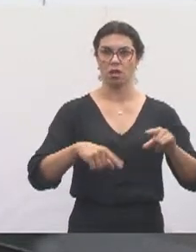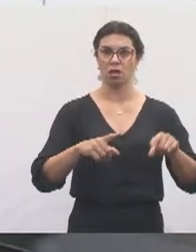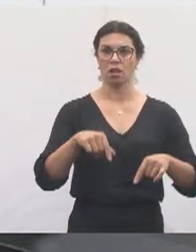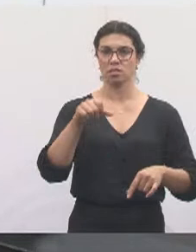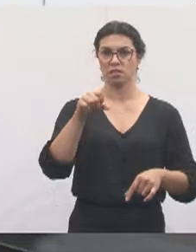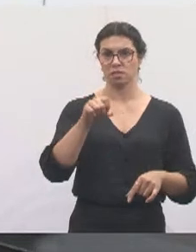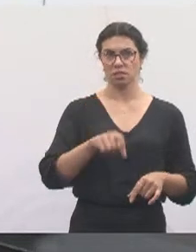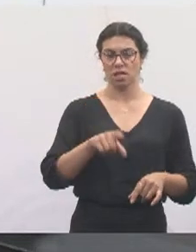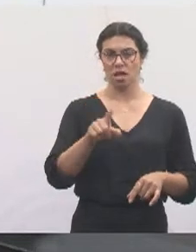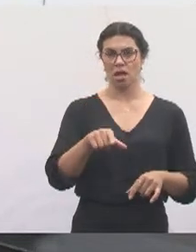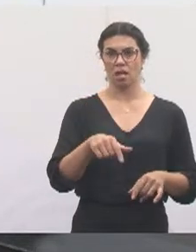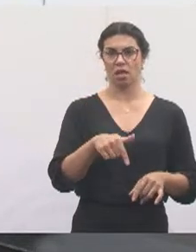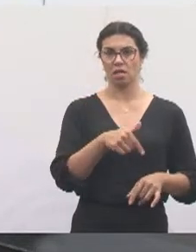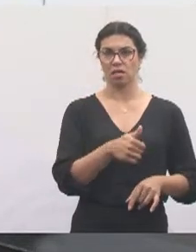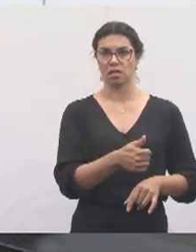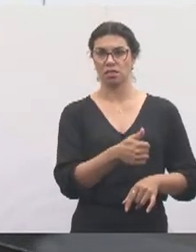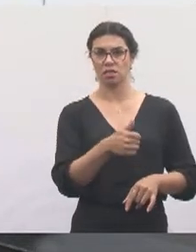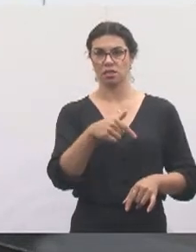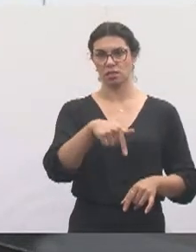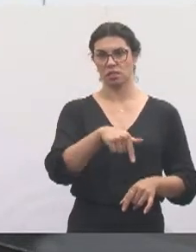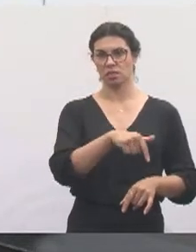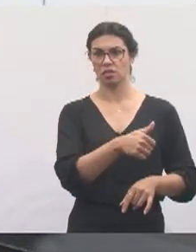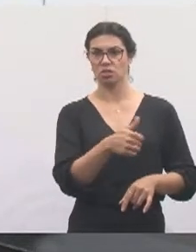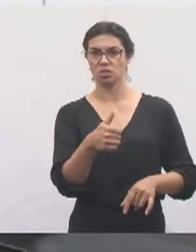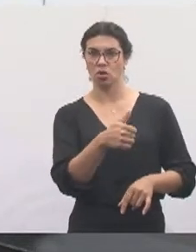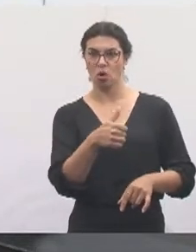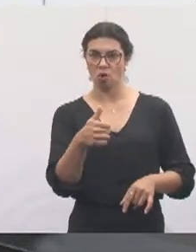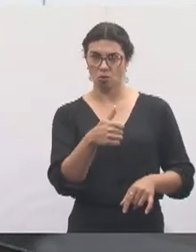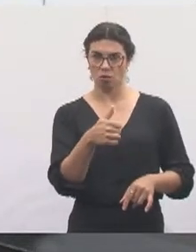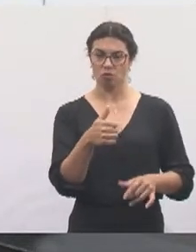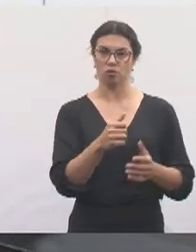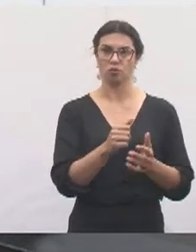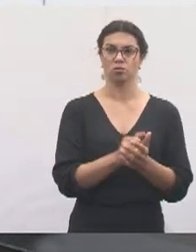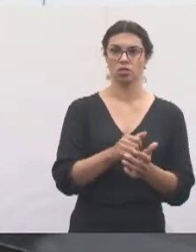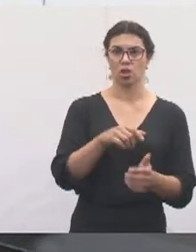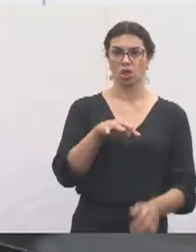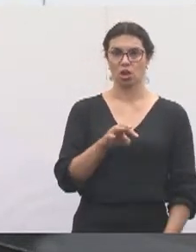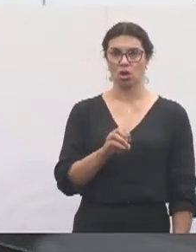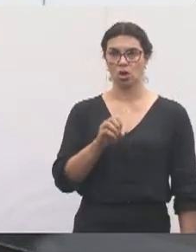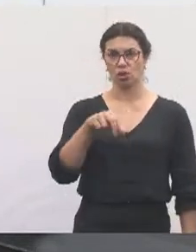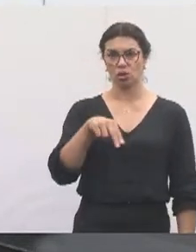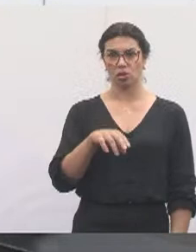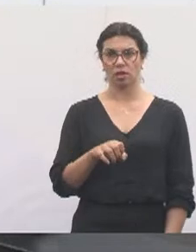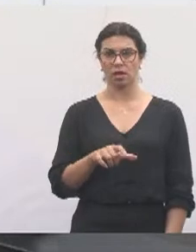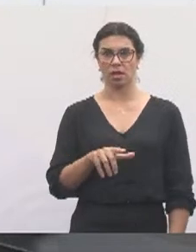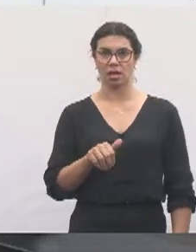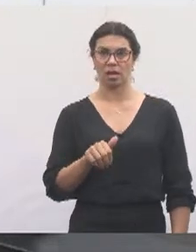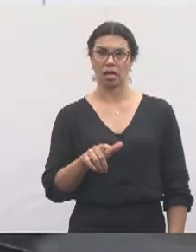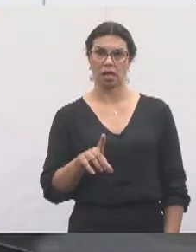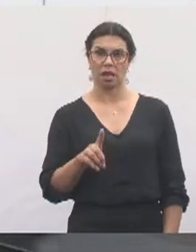711 Tonel de perda rachão 18 ton de